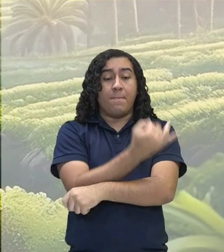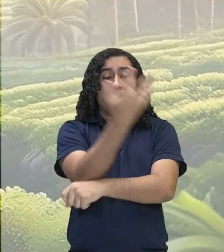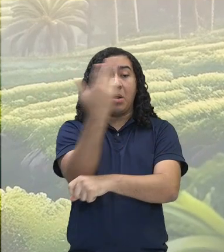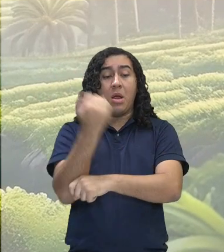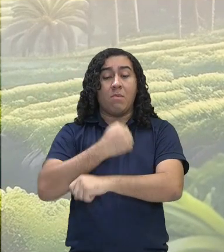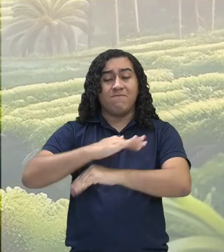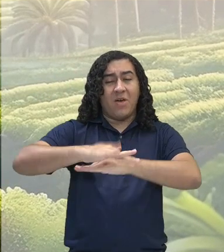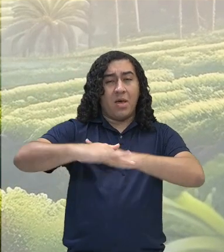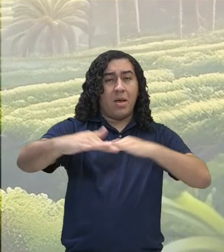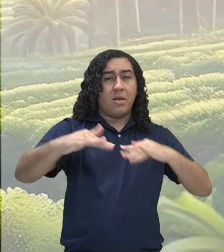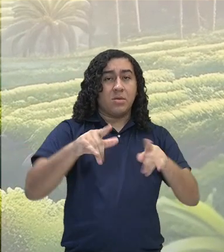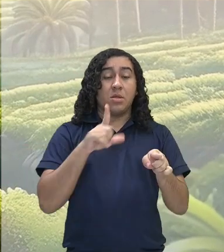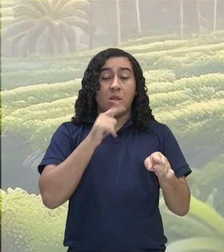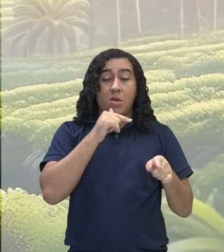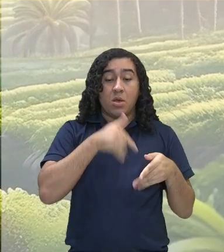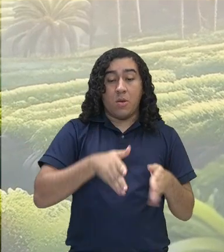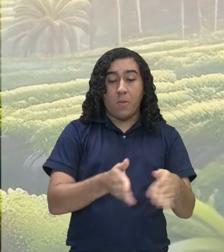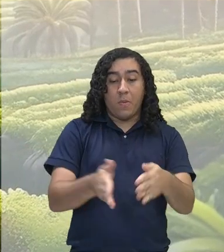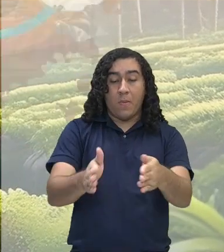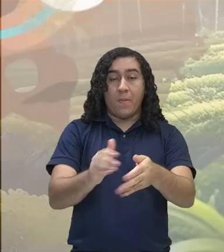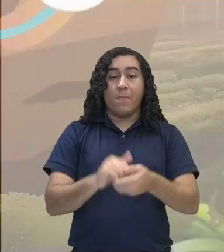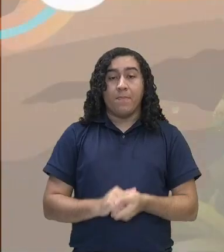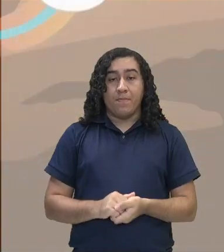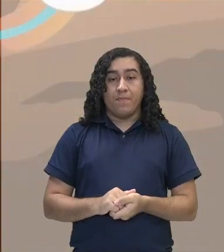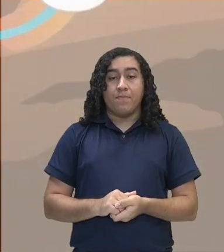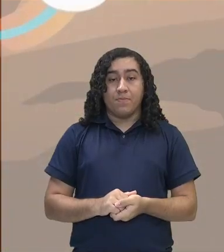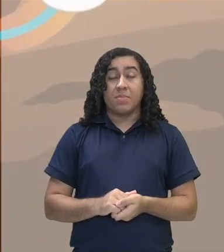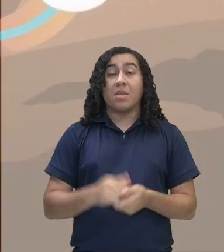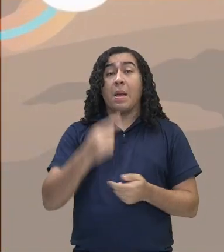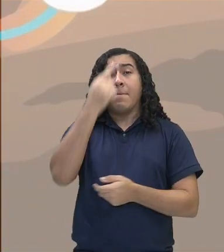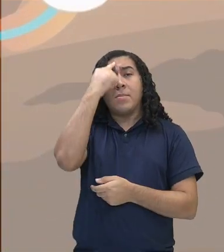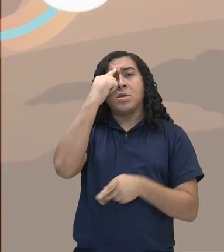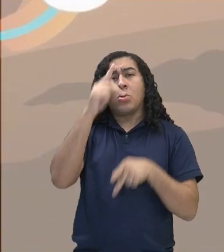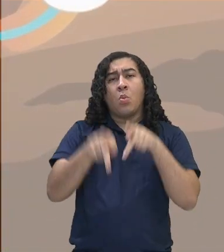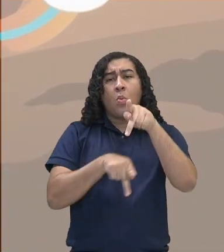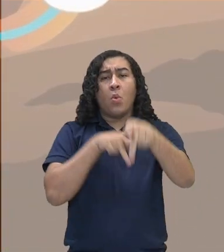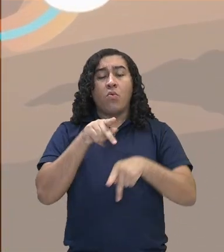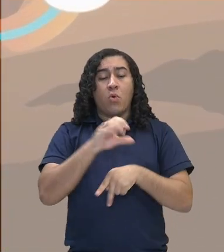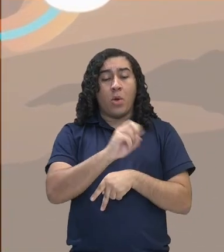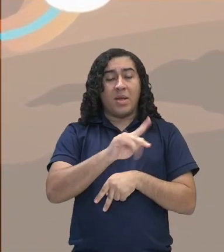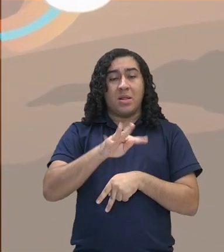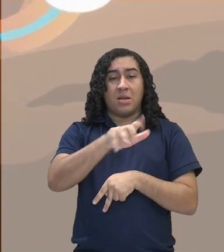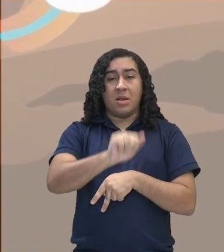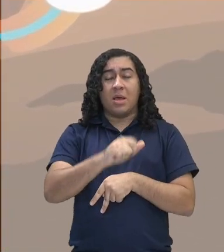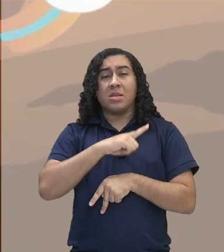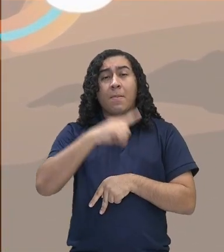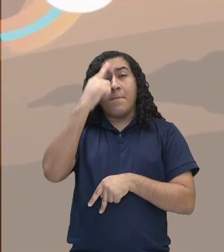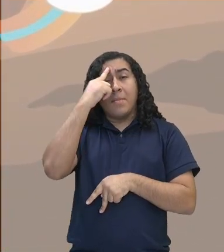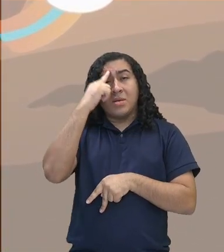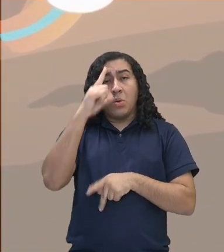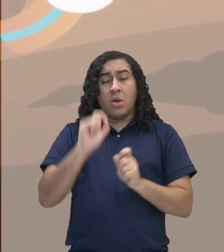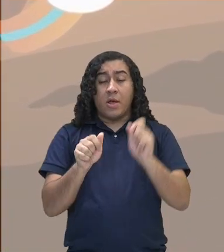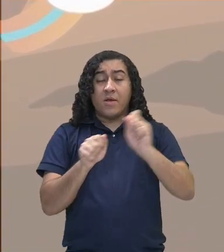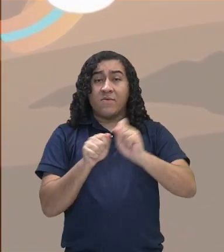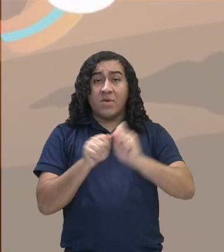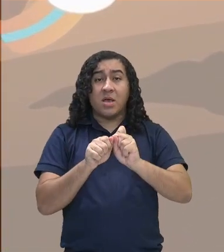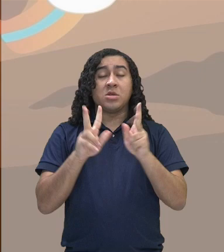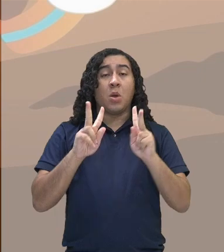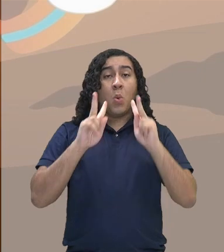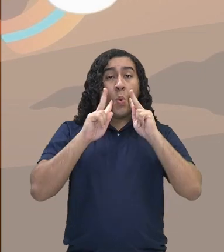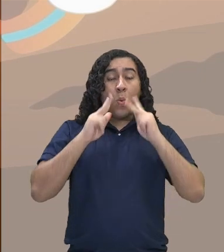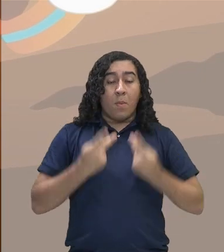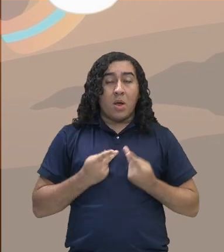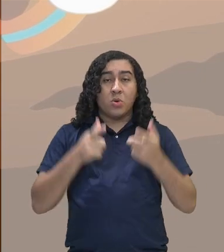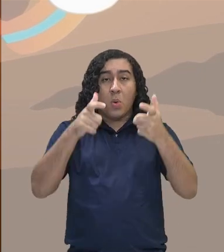os rios. Para povoar o lugar, Obatalá modelou os humanos, nós, no barro da